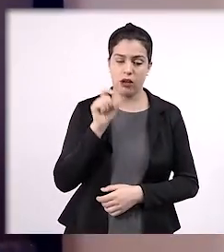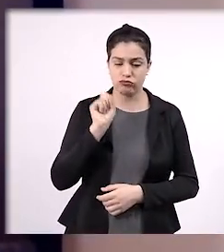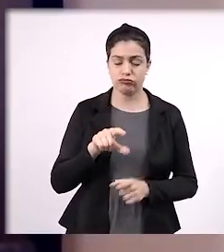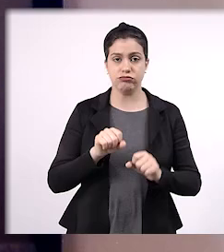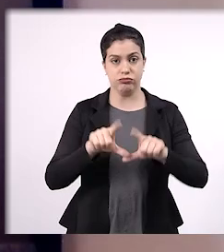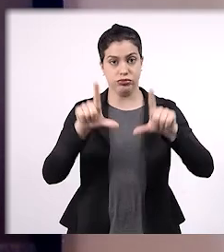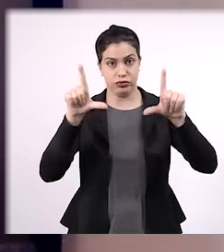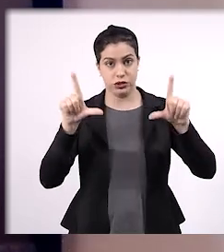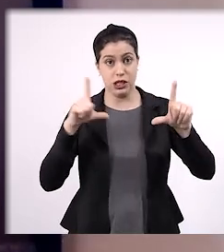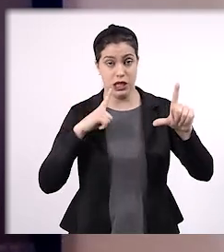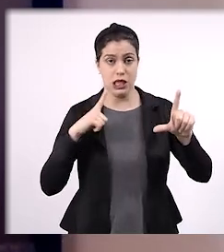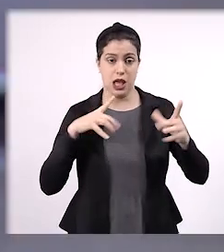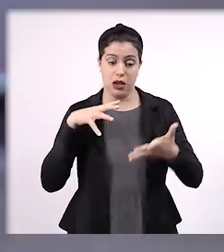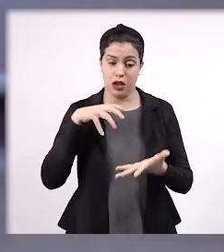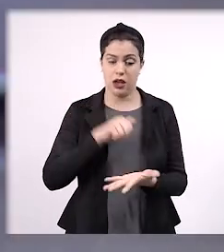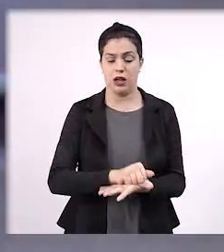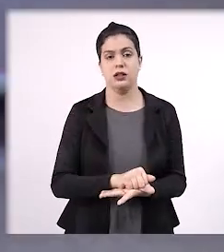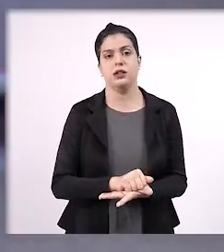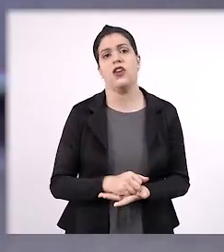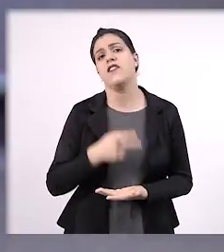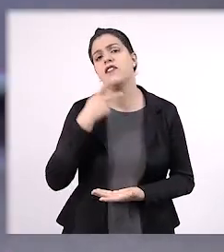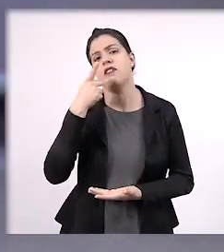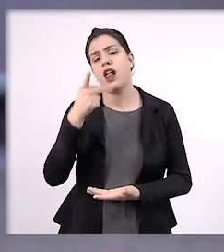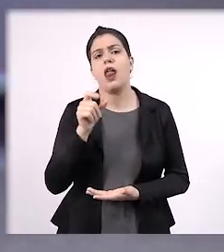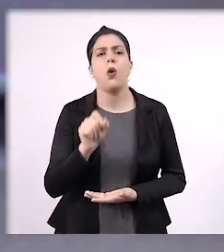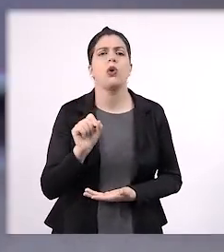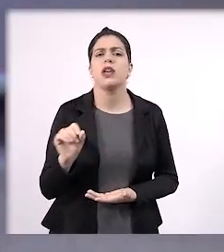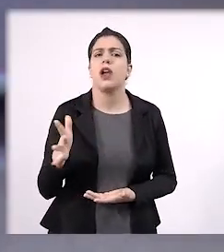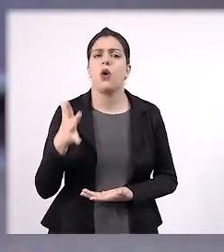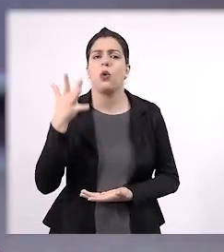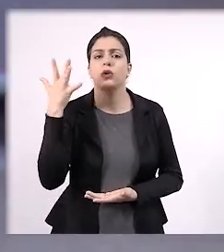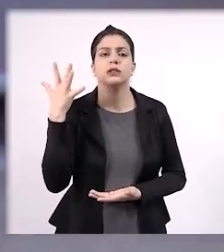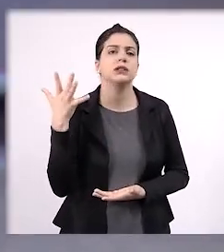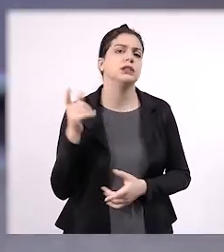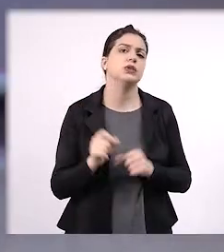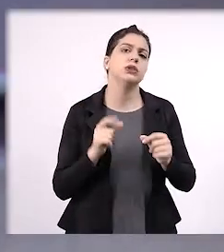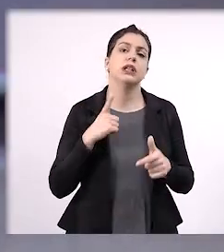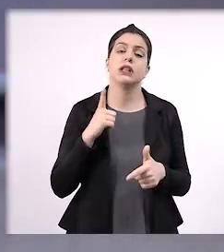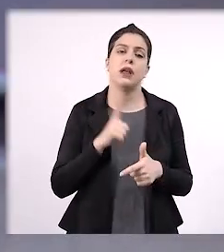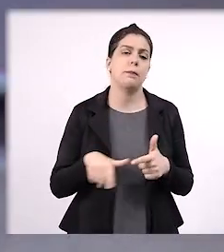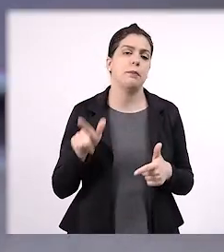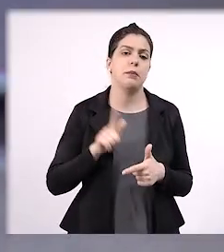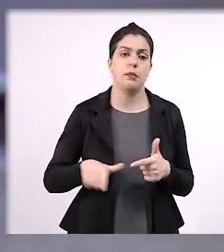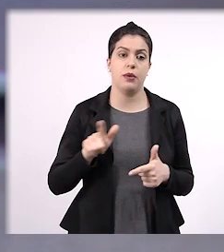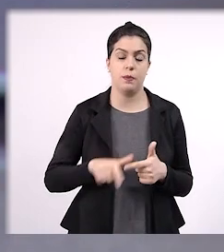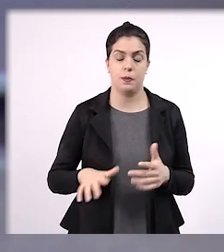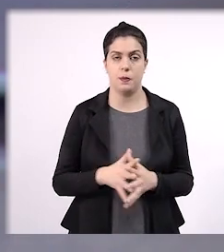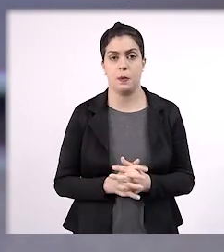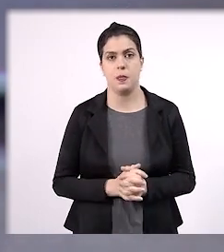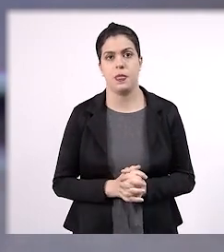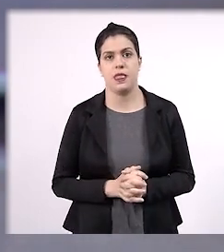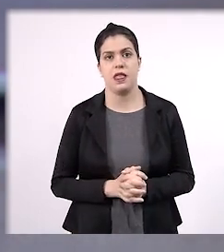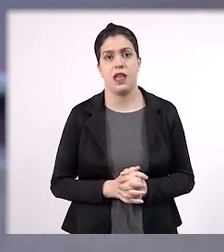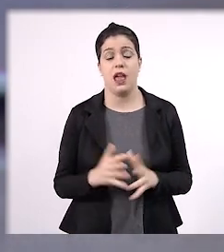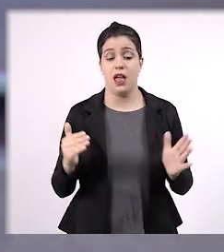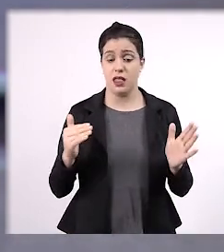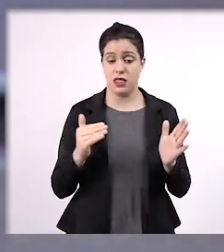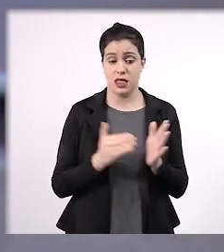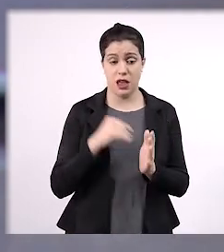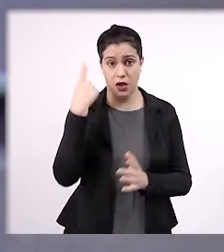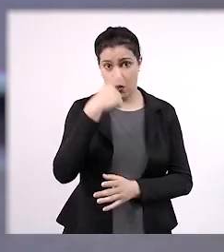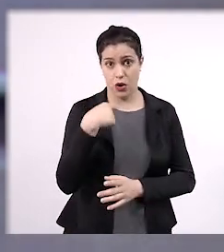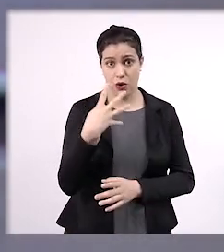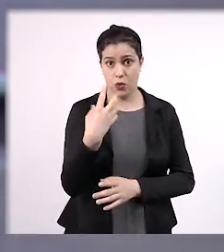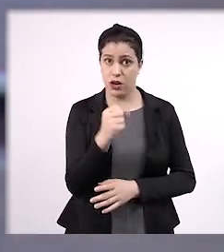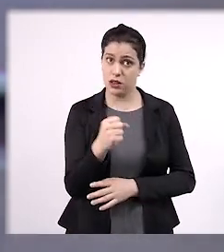você acesse e conheça. Isso, .def.br. Você consegue entrar ali, fazer um cadastro mínimo, dizer o que